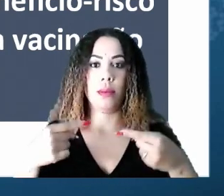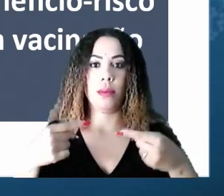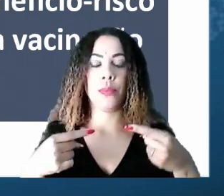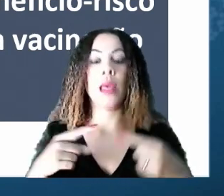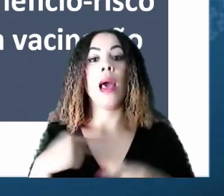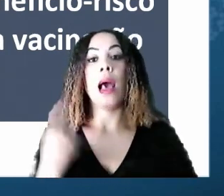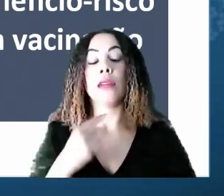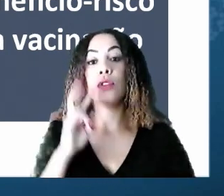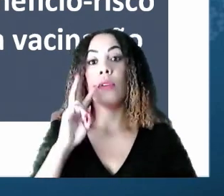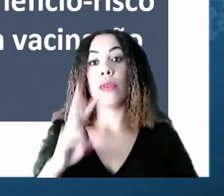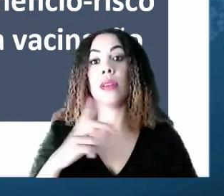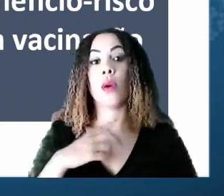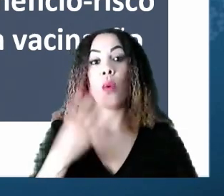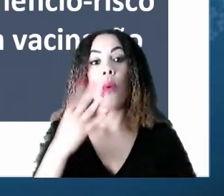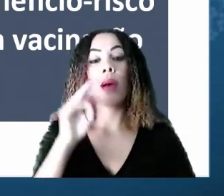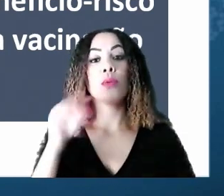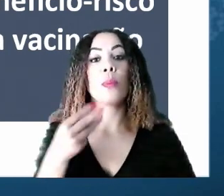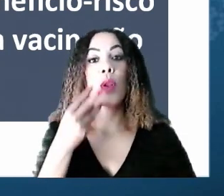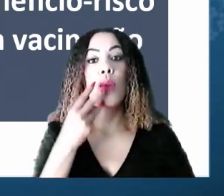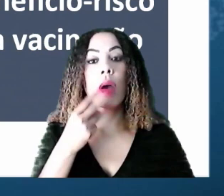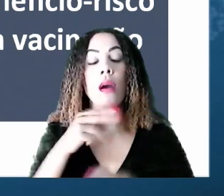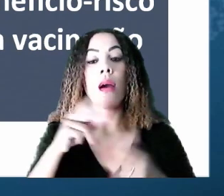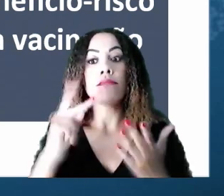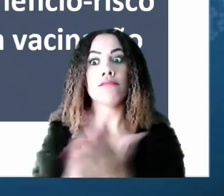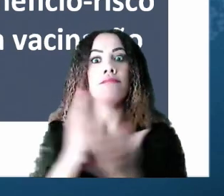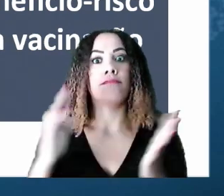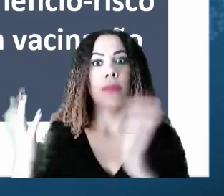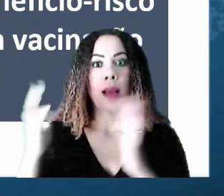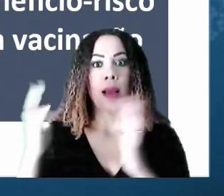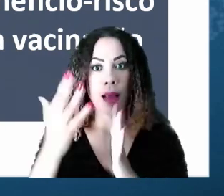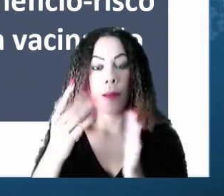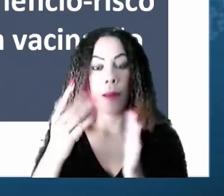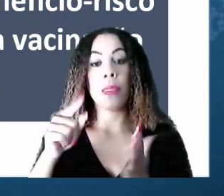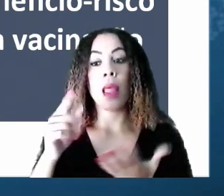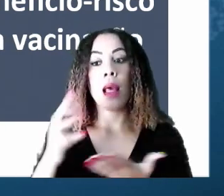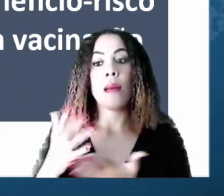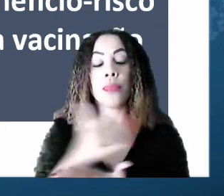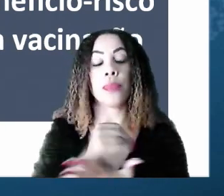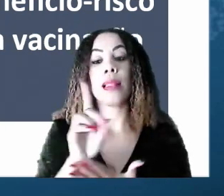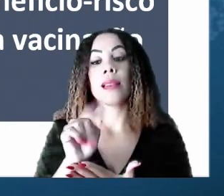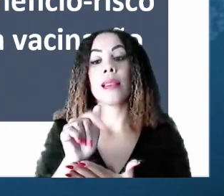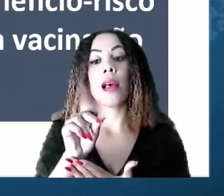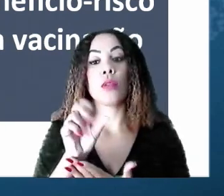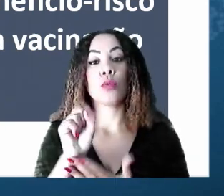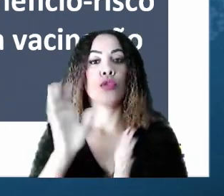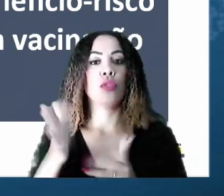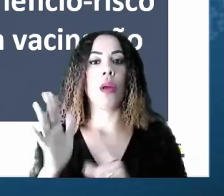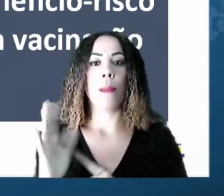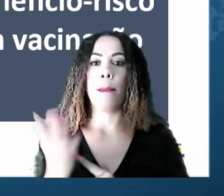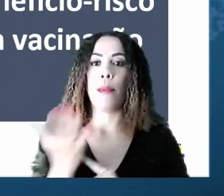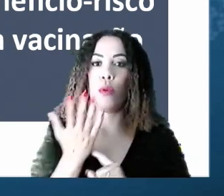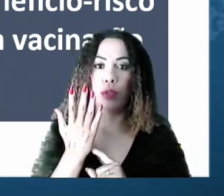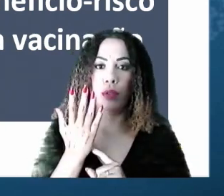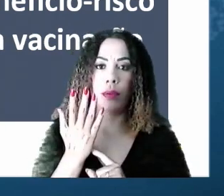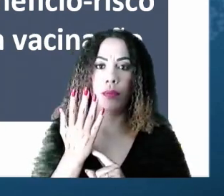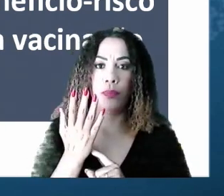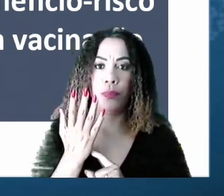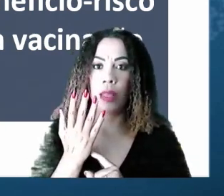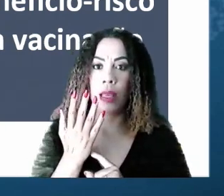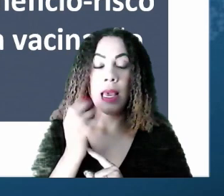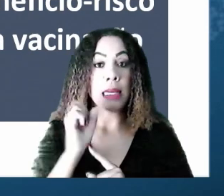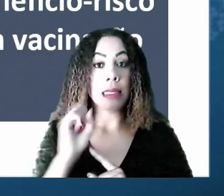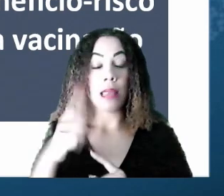teremos. Os dados clínicos, os dados de modelagem mostravam isso. E veja, se a gente não